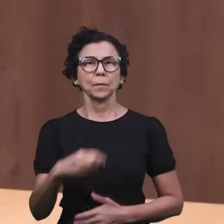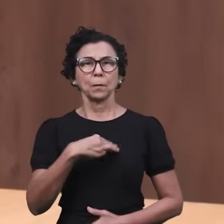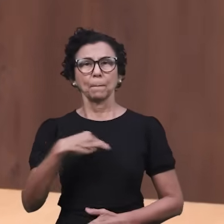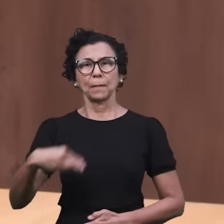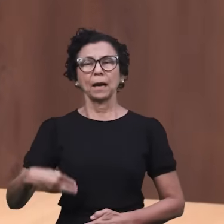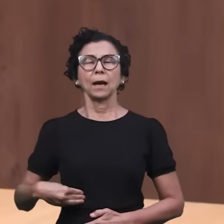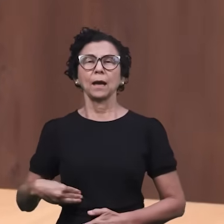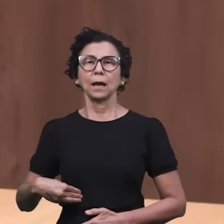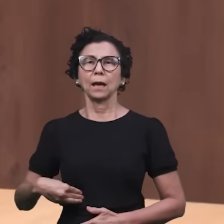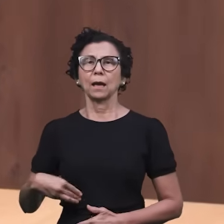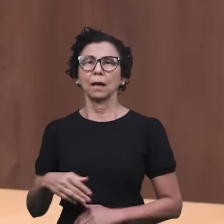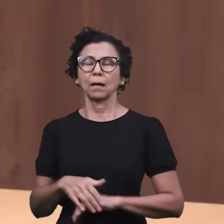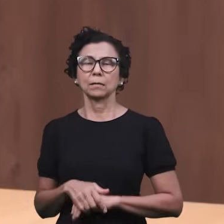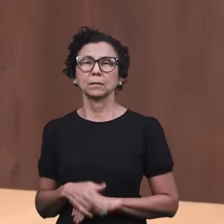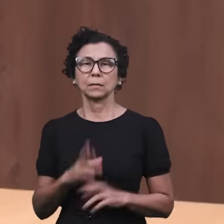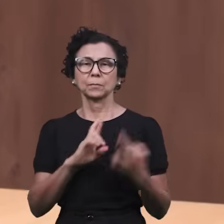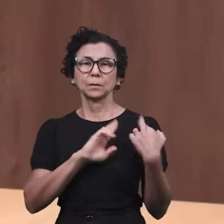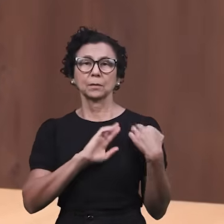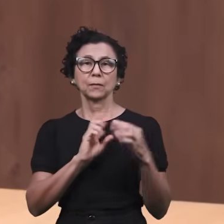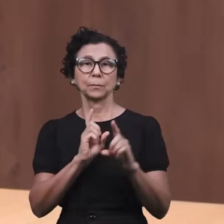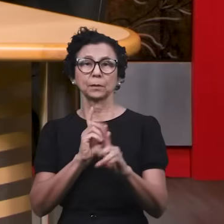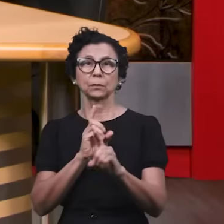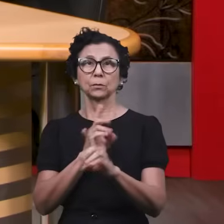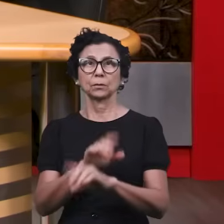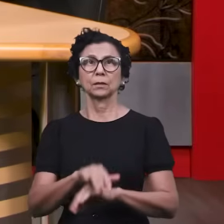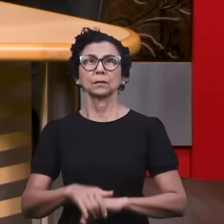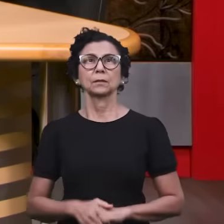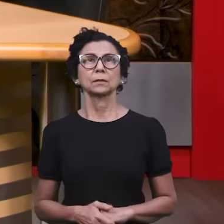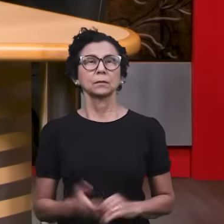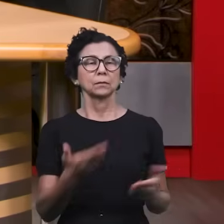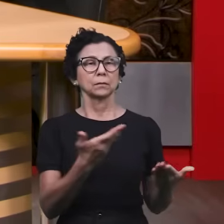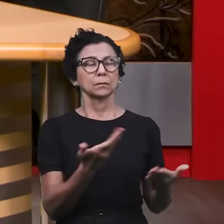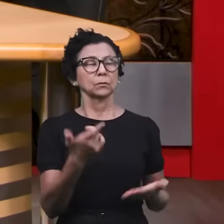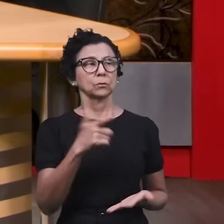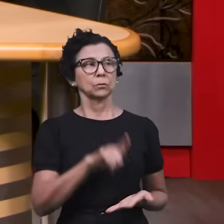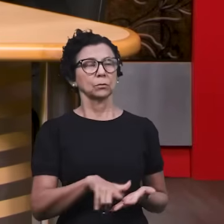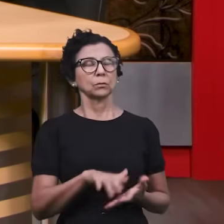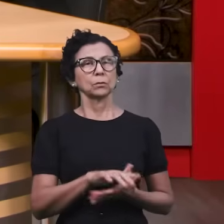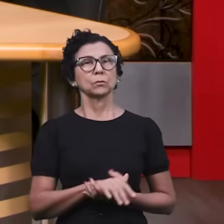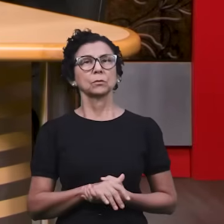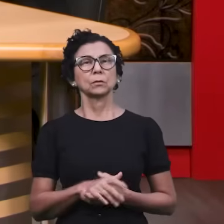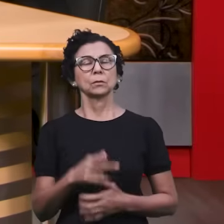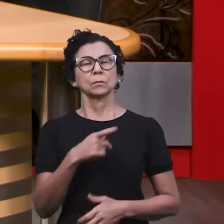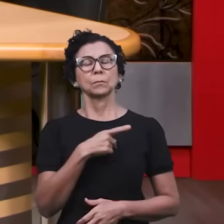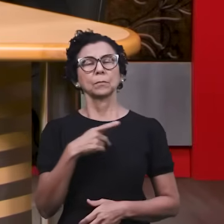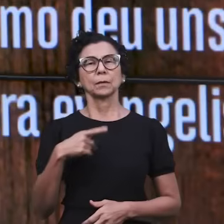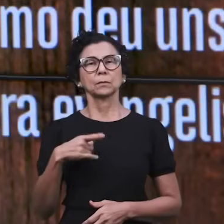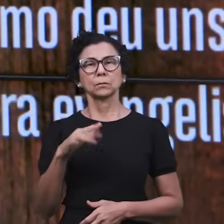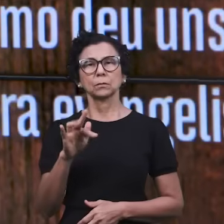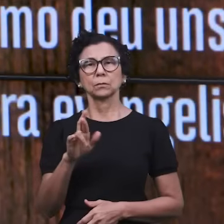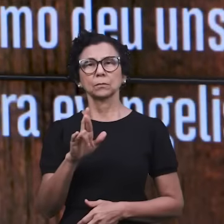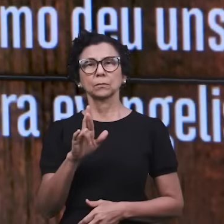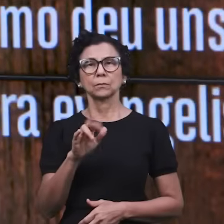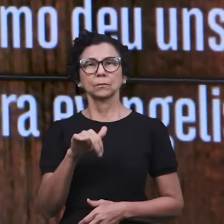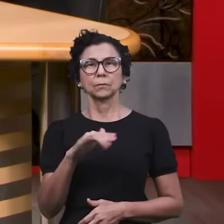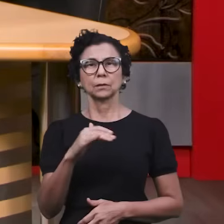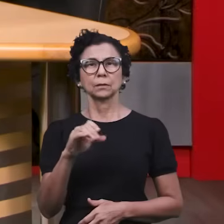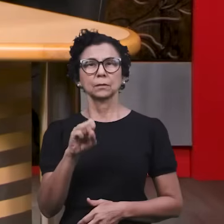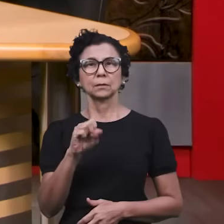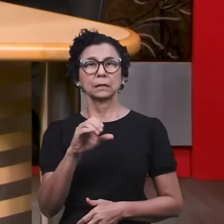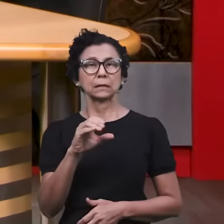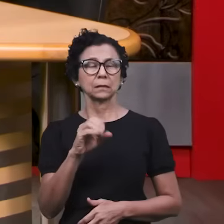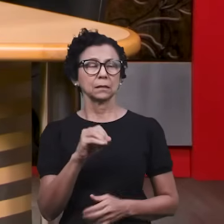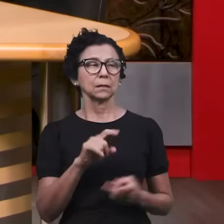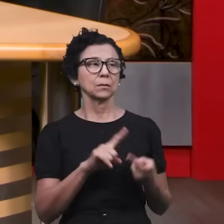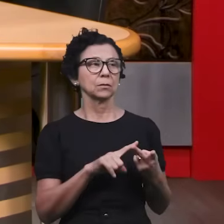o responsável pela doutrina. Estamos aqui novamente com o pastor Francisco Damiani. Francisco Damiani. Pai do Senhor, todos os irmãos. Pai do Senhor,